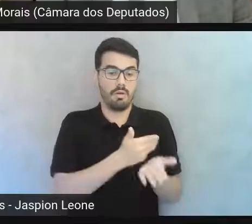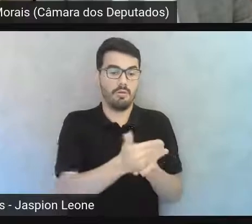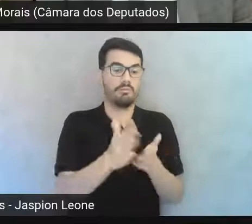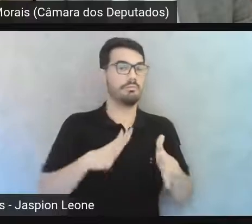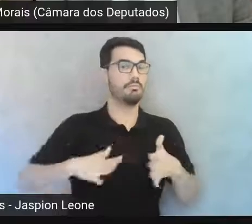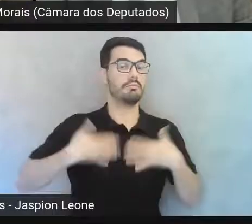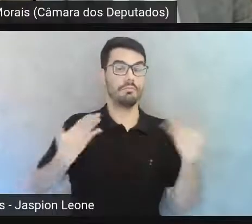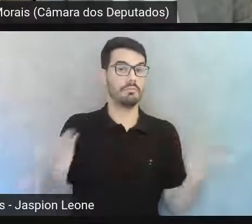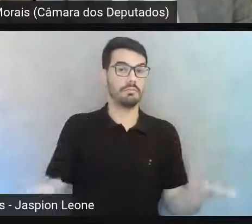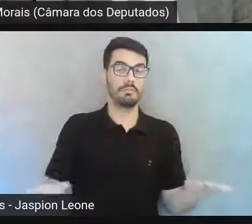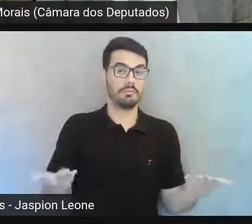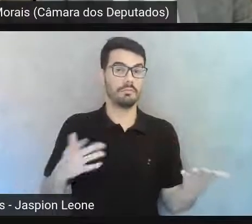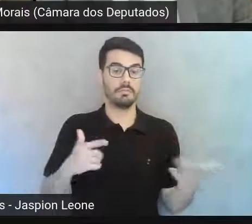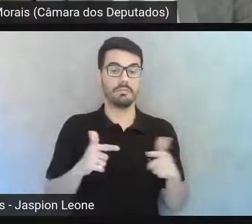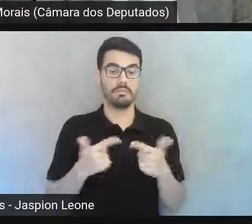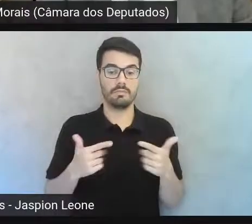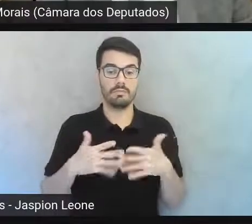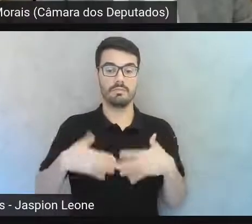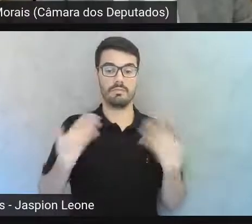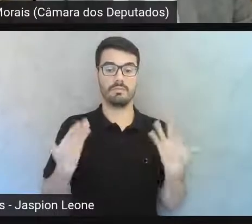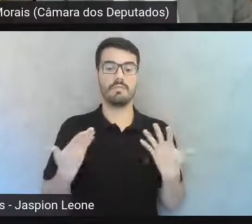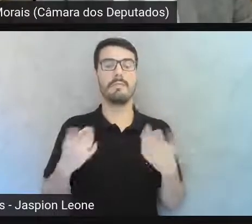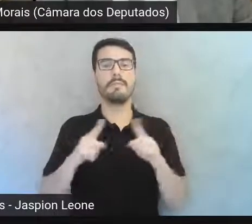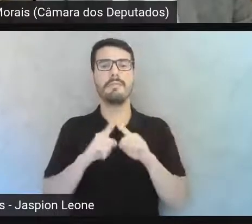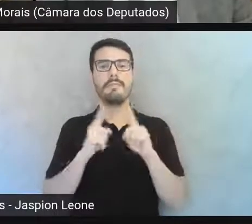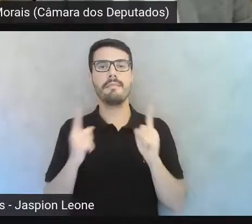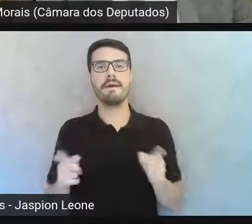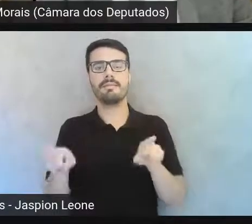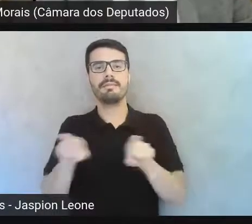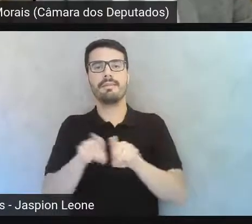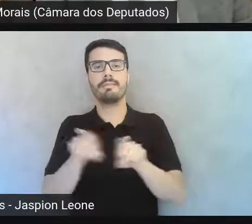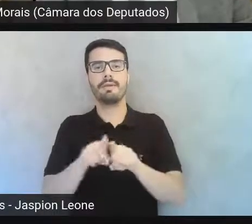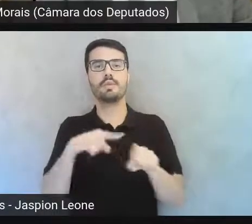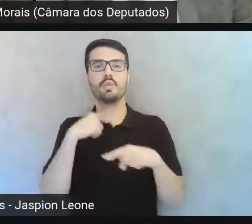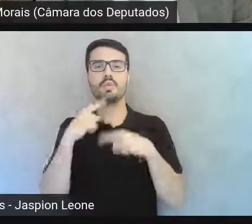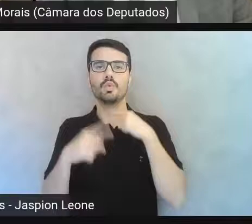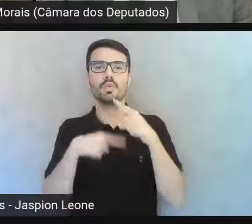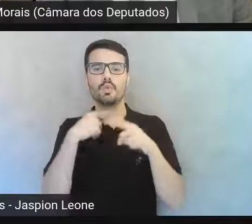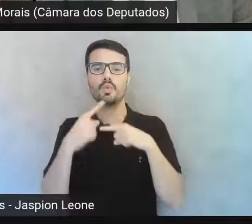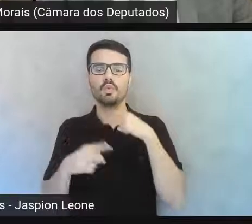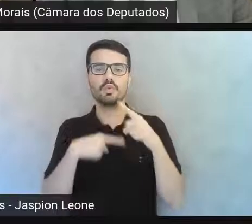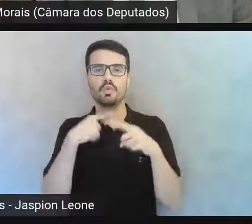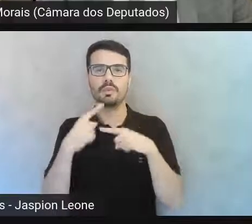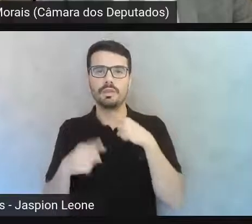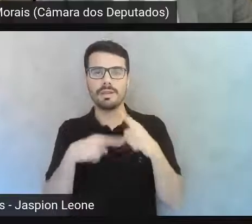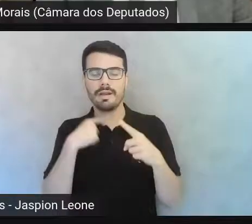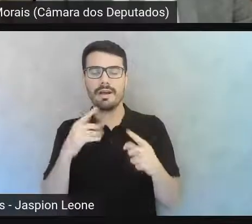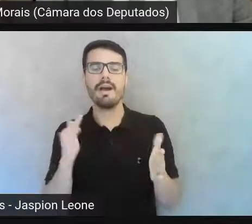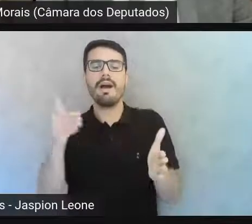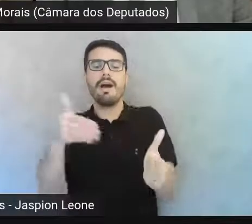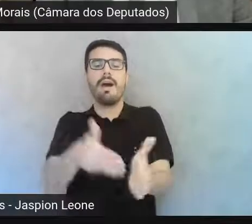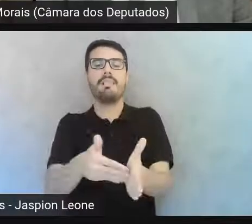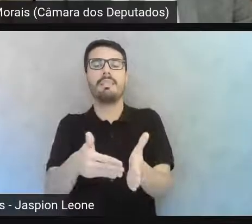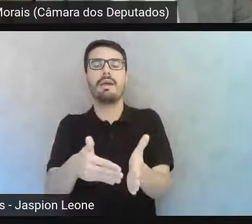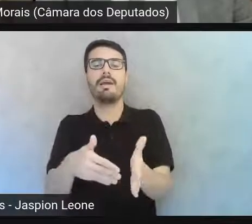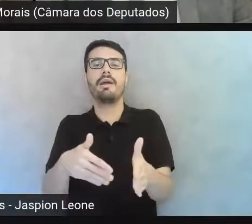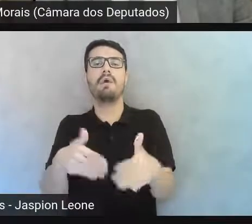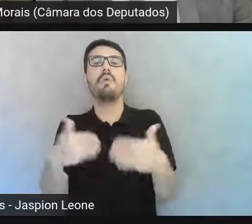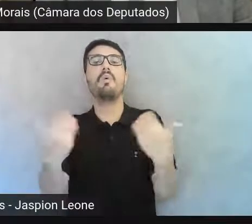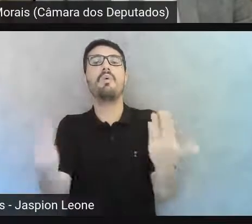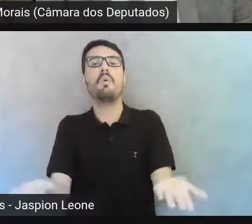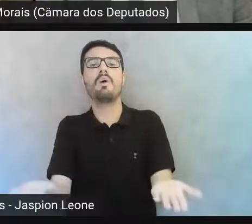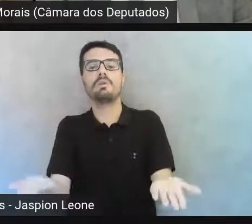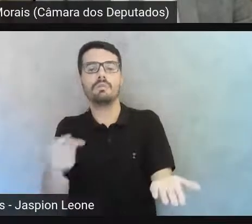surpresa, mas também acometido de uma grande dúvida. Até quando esse